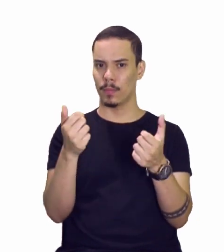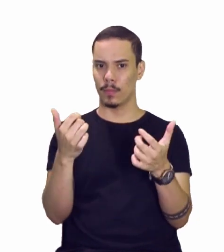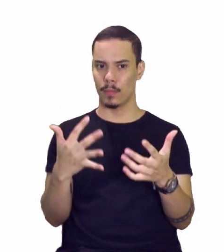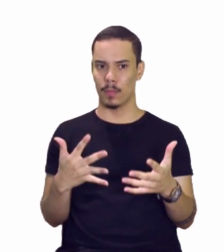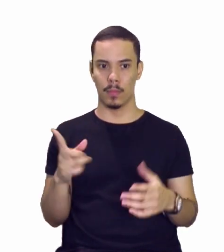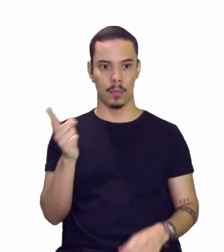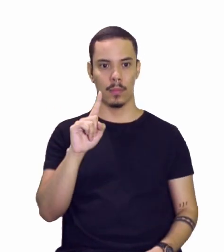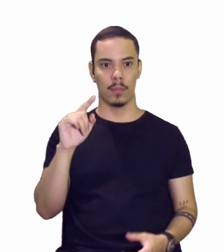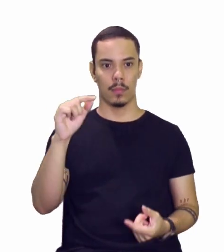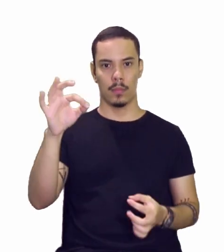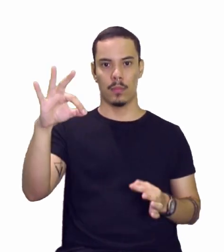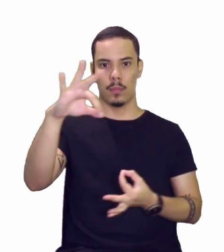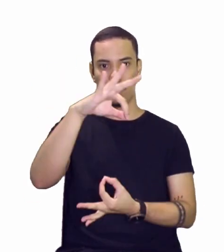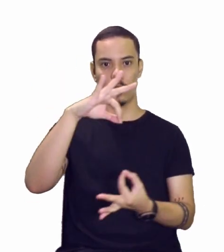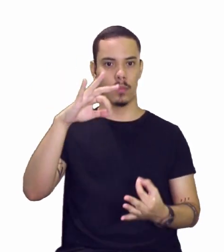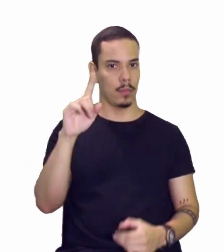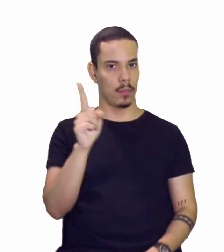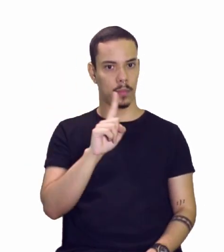polar, tá?